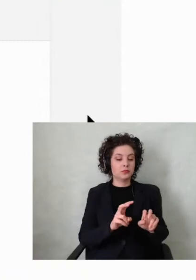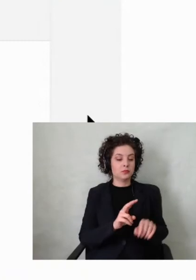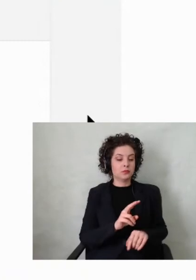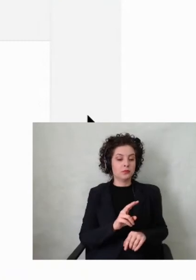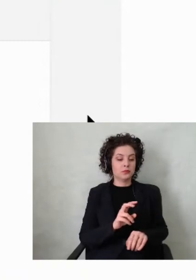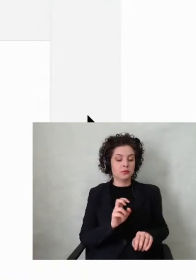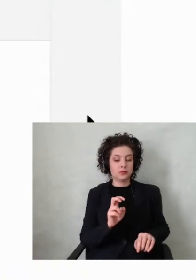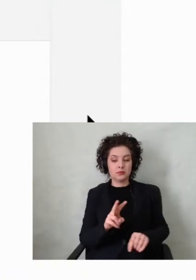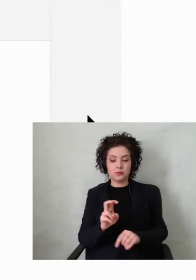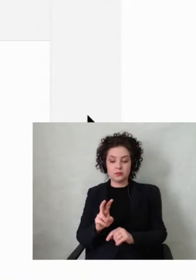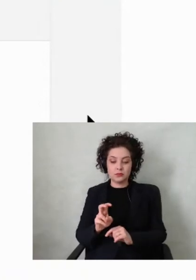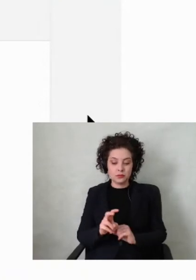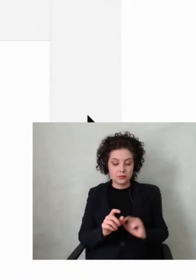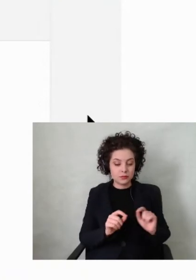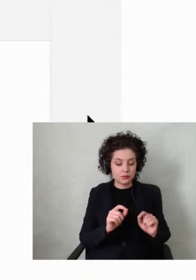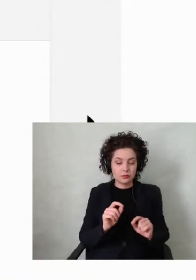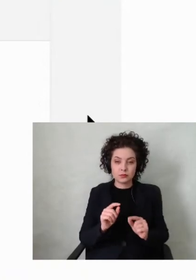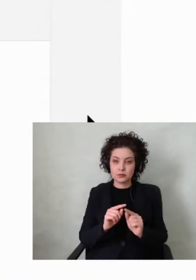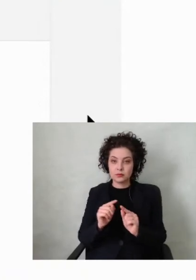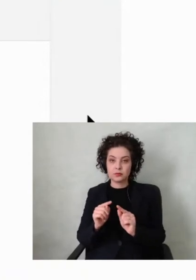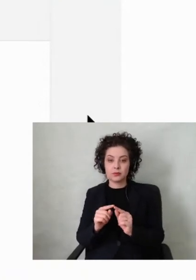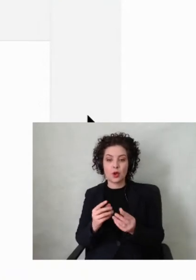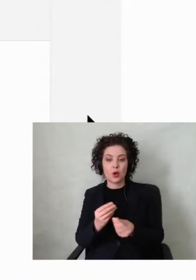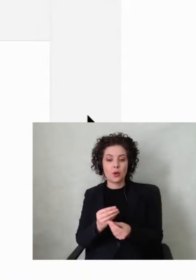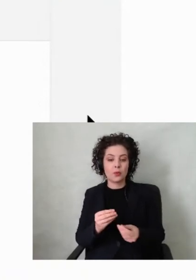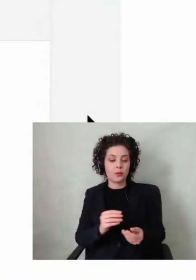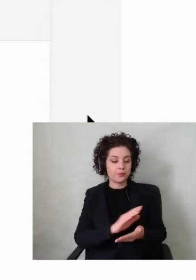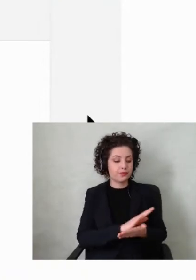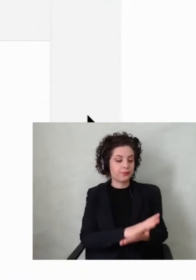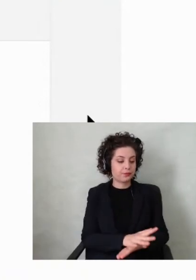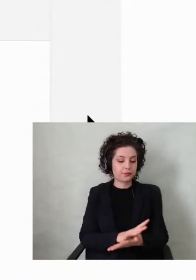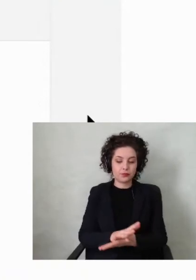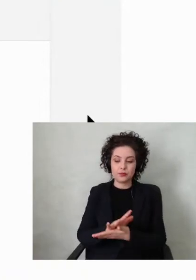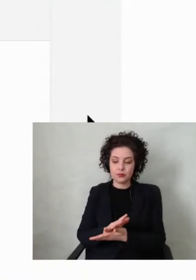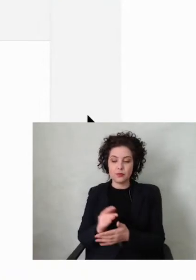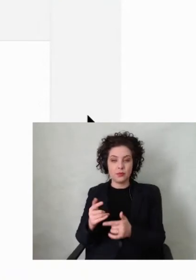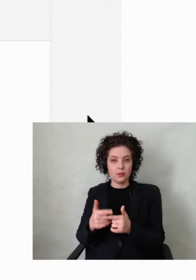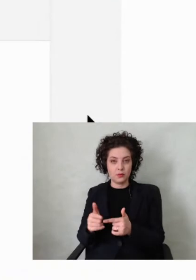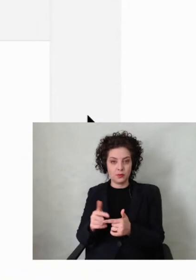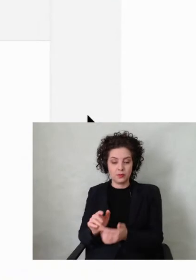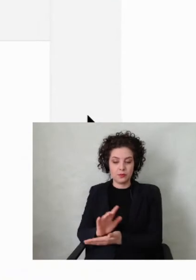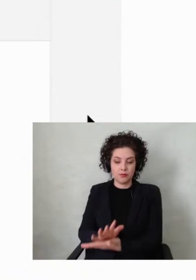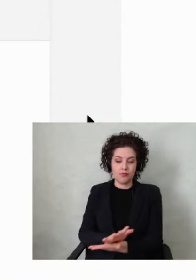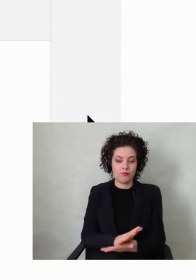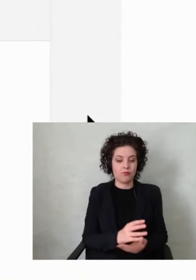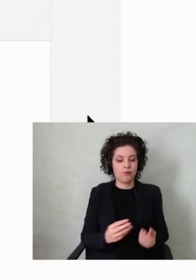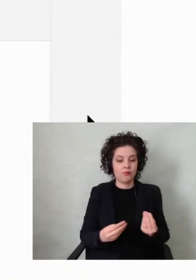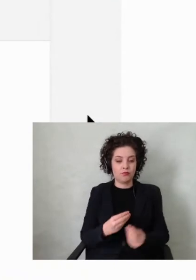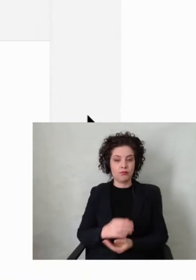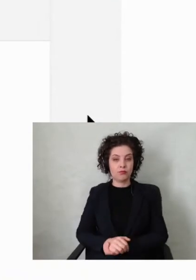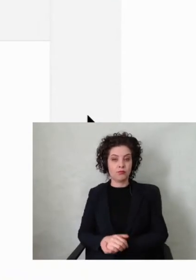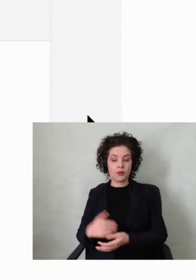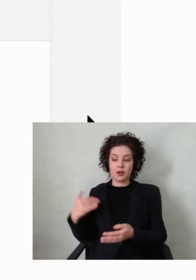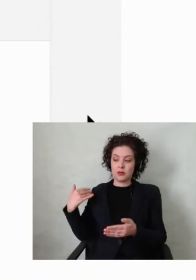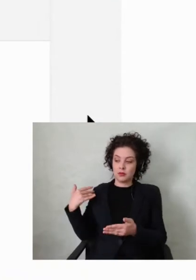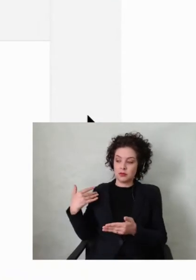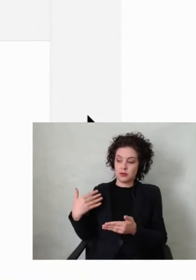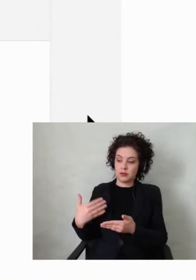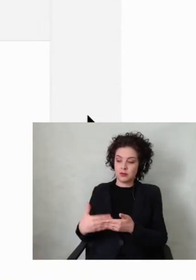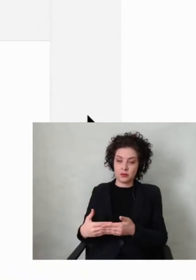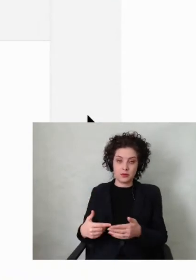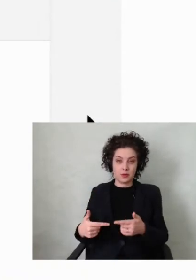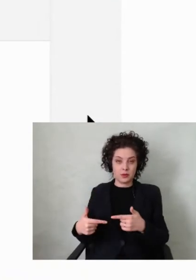de oferecer combate a essas questões. Então, o processo civilizatório pós-guerra